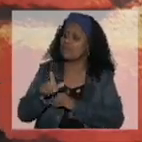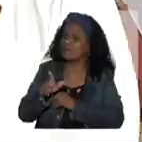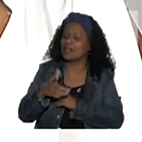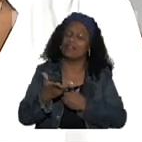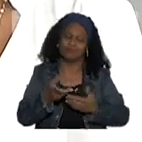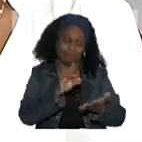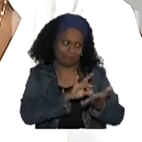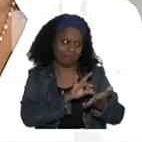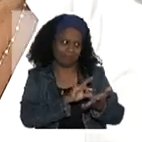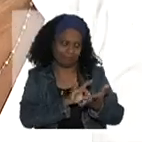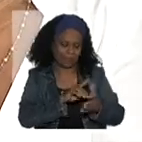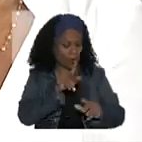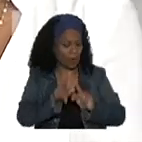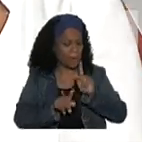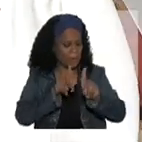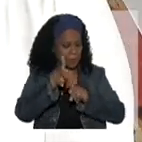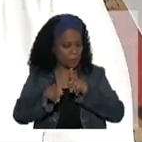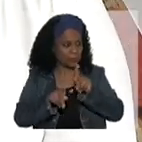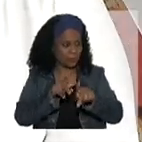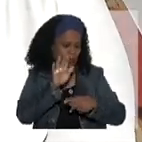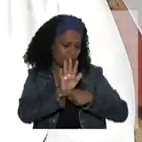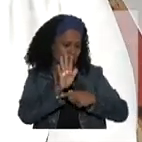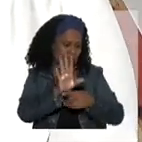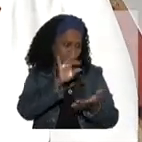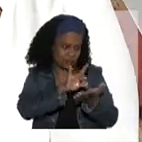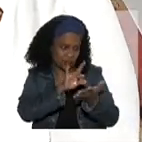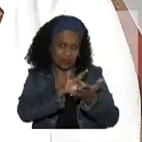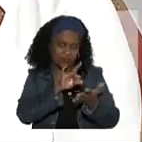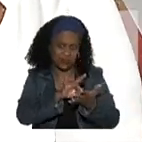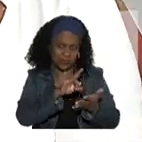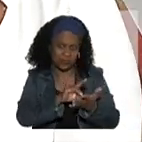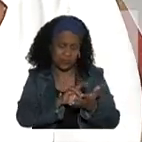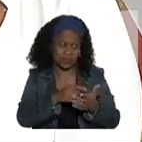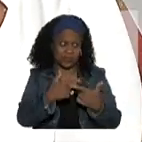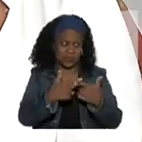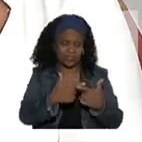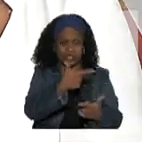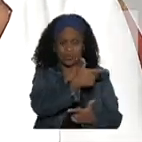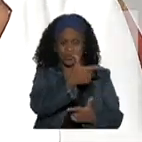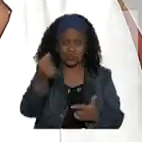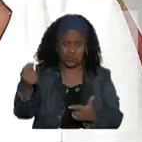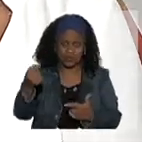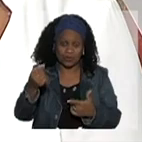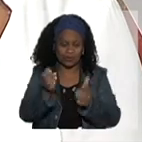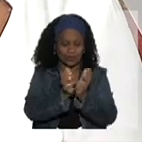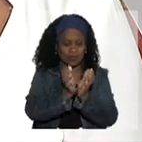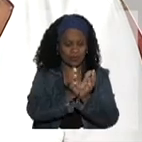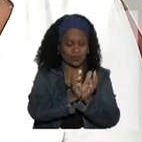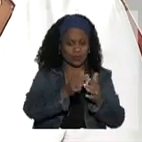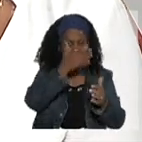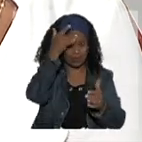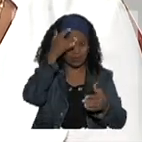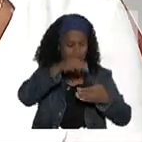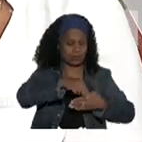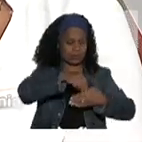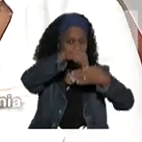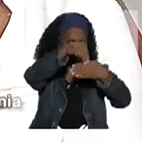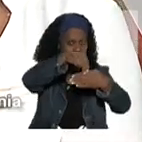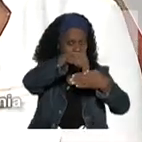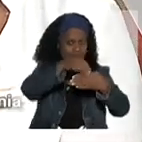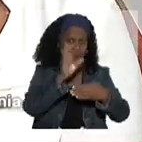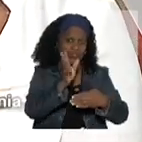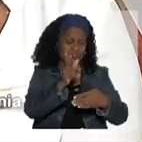e conta com a ajuda da população na verdade a gente tem uma rede de 200 lideranças comunitárias que são pessoas que já